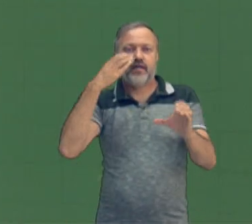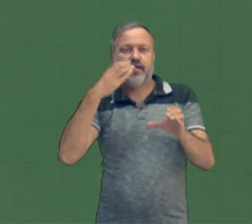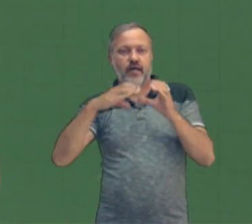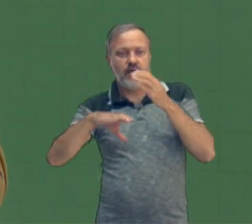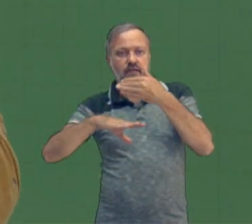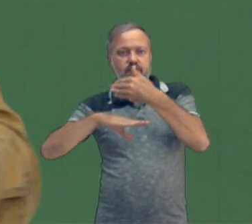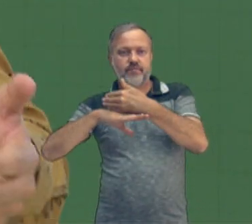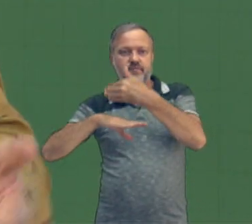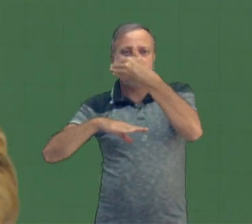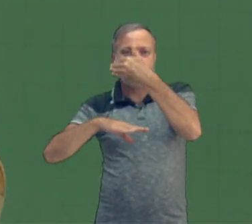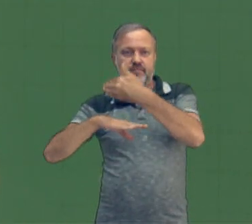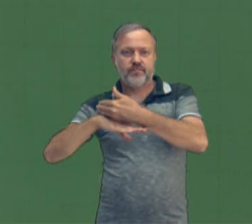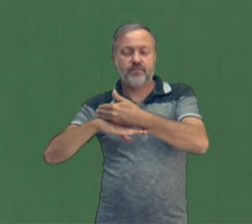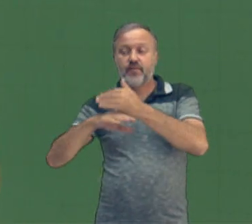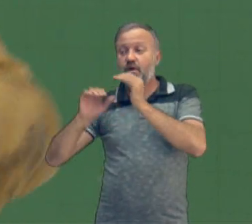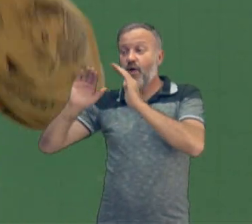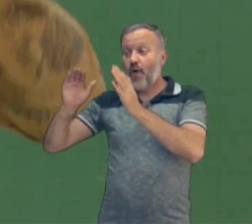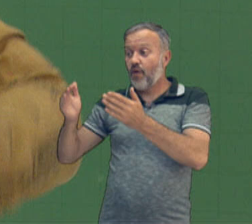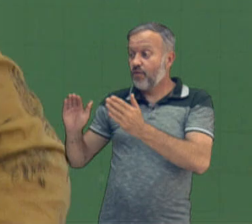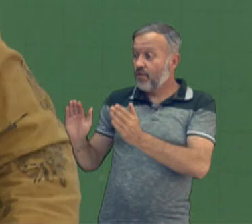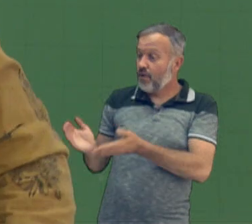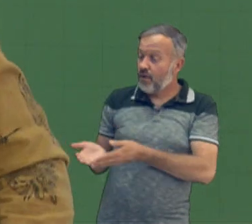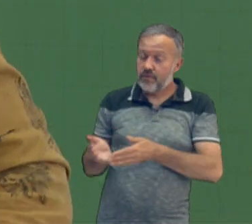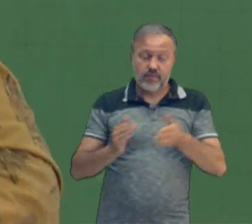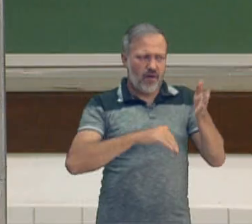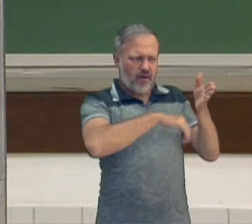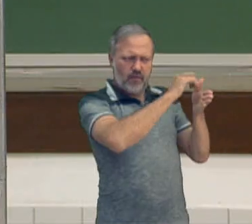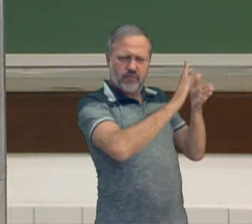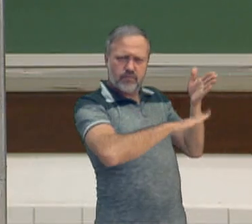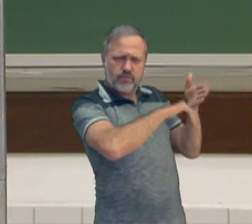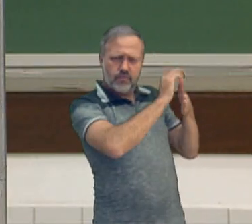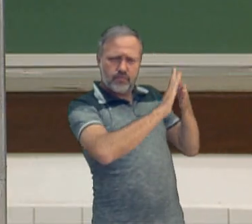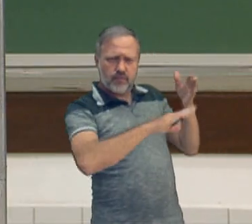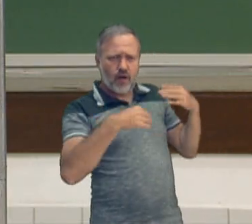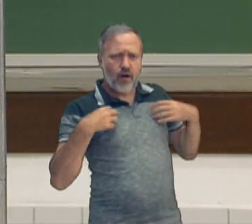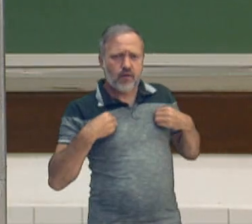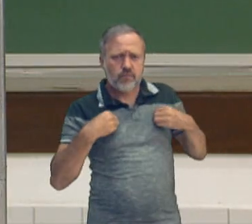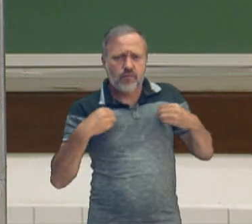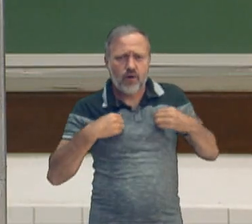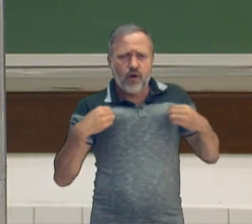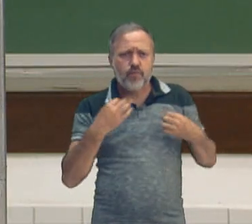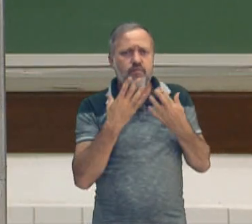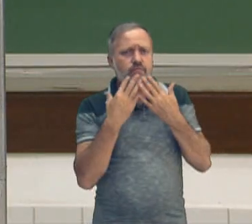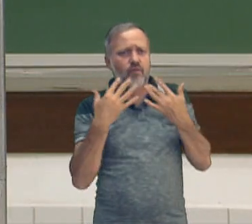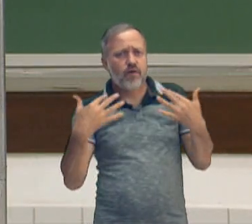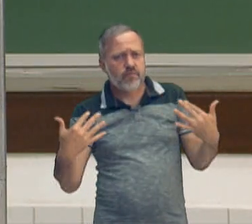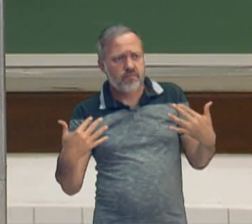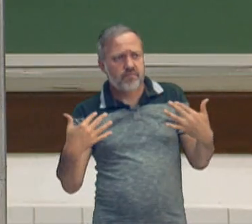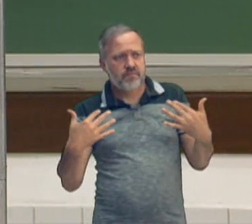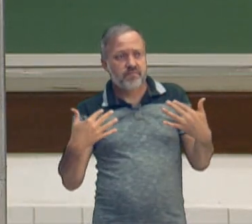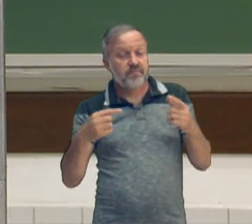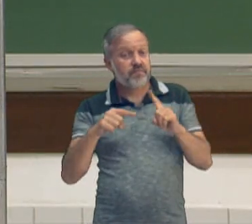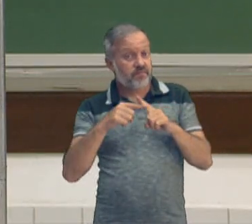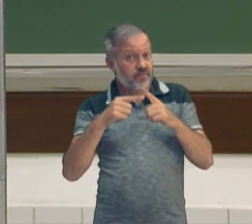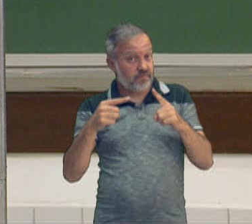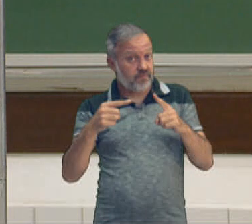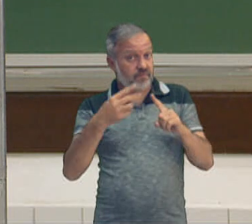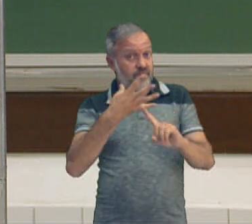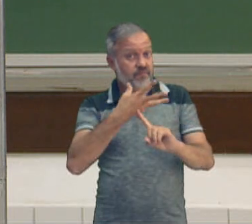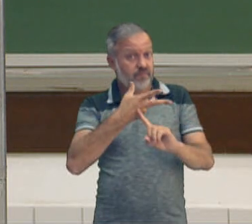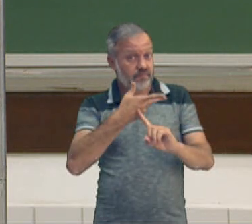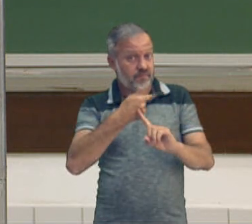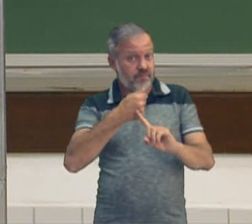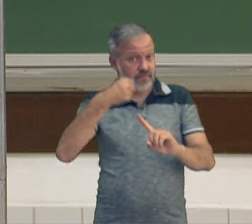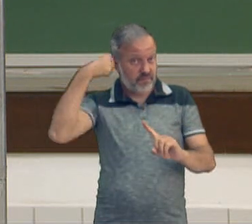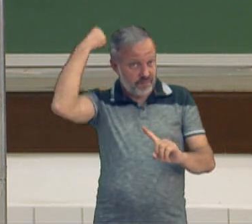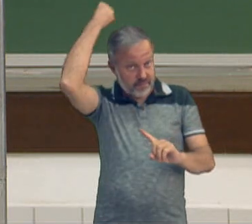vitrais, estátuas, pinturas, pintura corporal, roupas, enfim. A arte sagrada